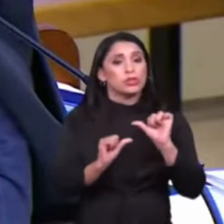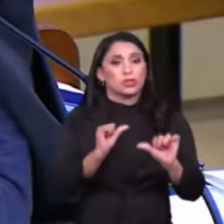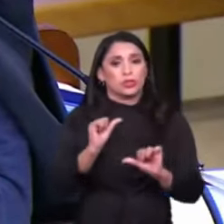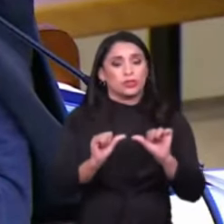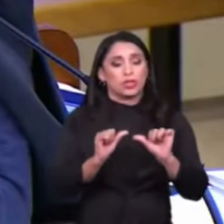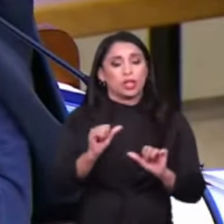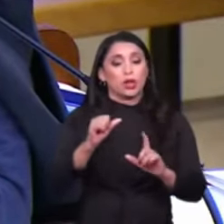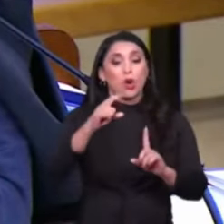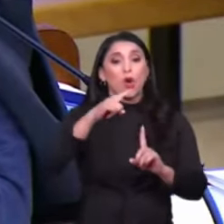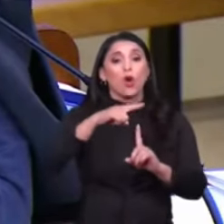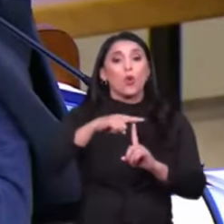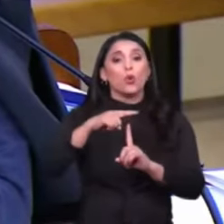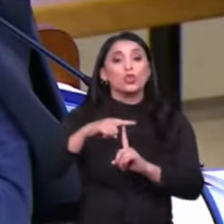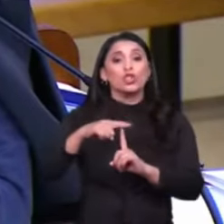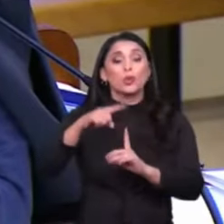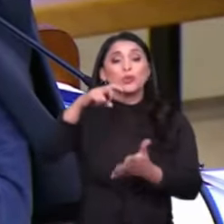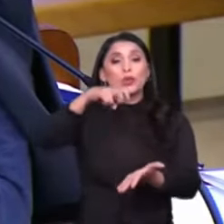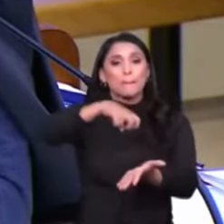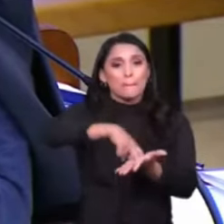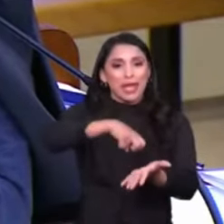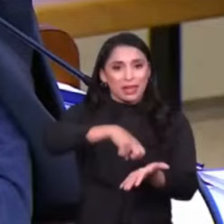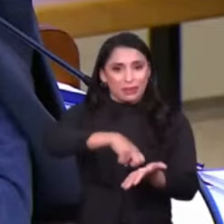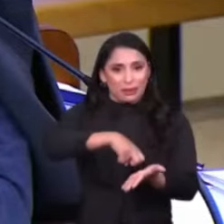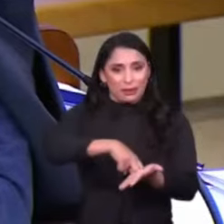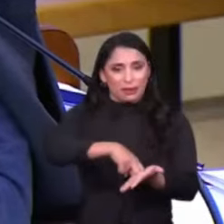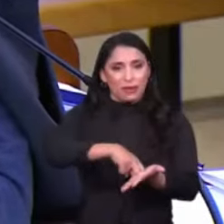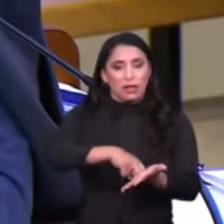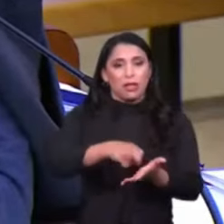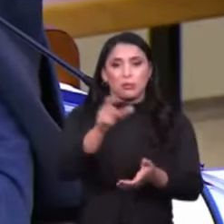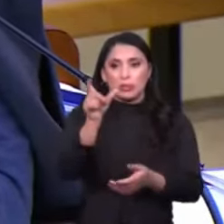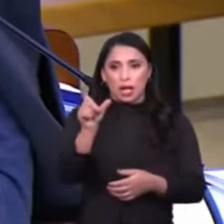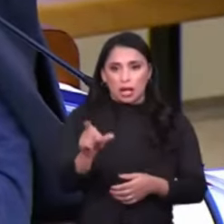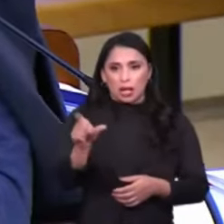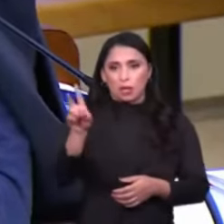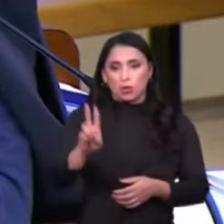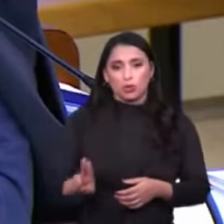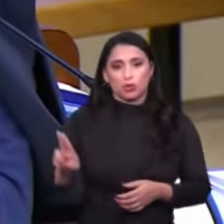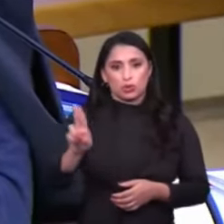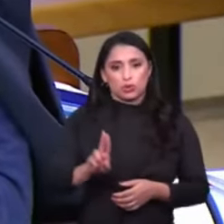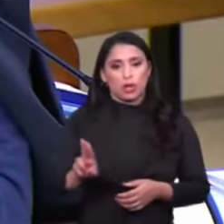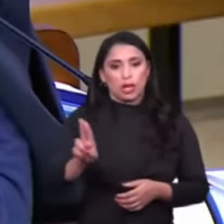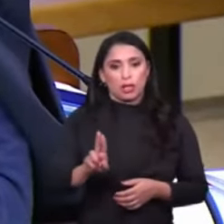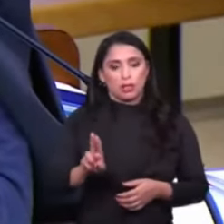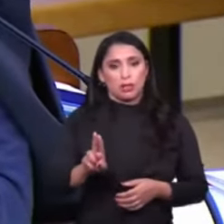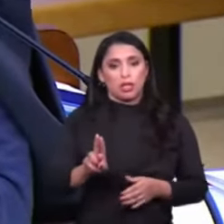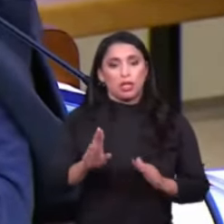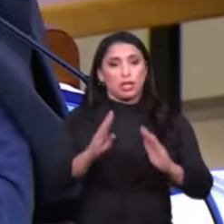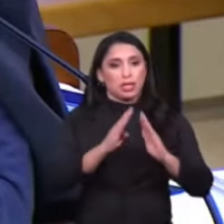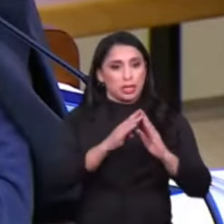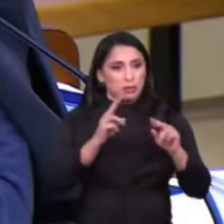os tipos de penas a serem aplicadas ao usuário, excluindo a privação da liberdade.